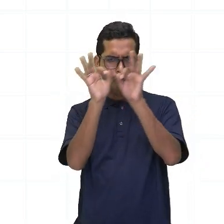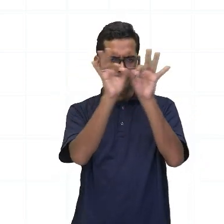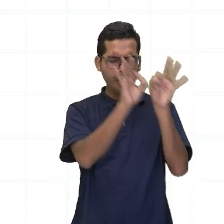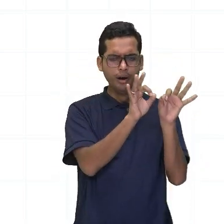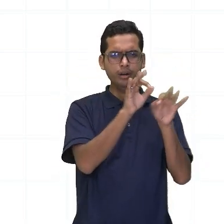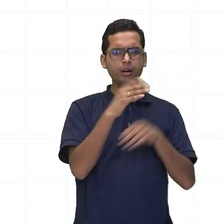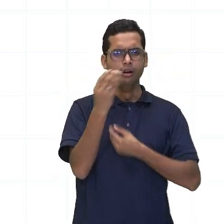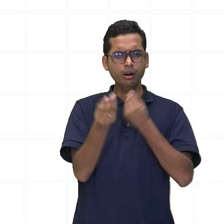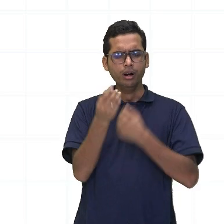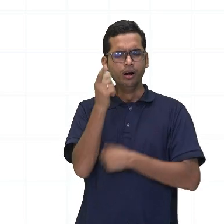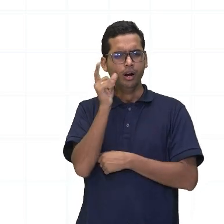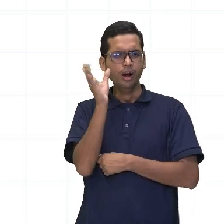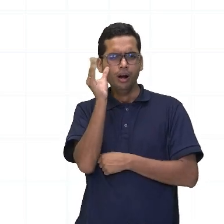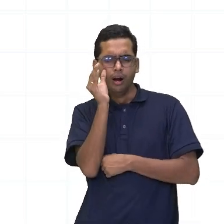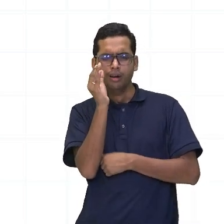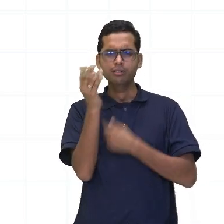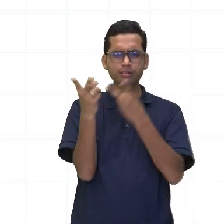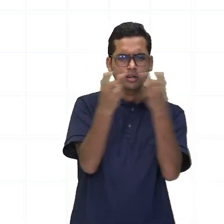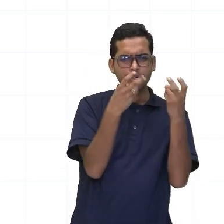Como toda ação é